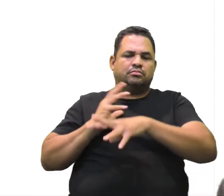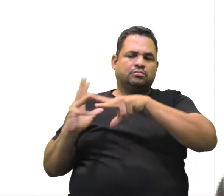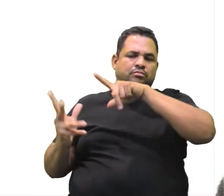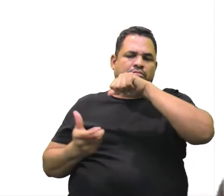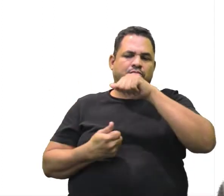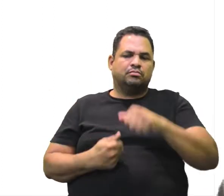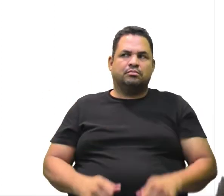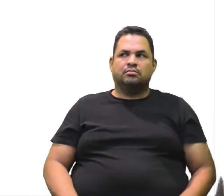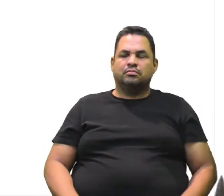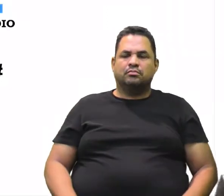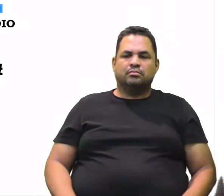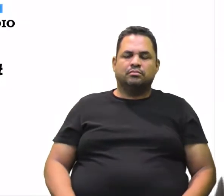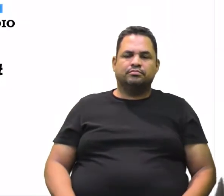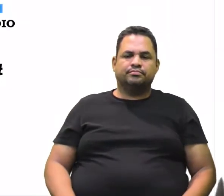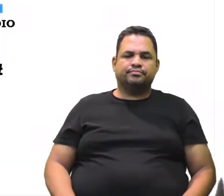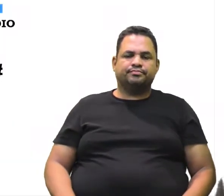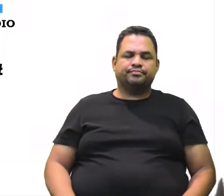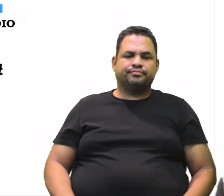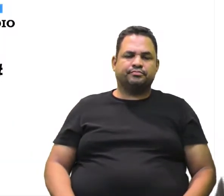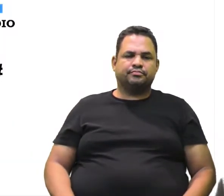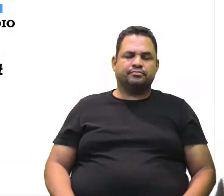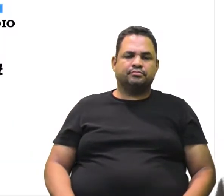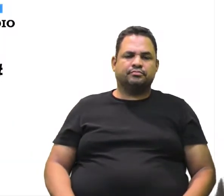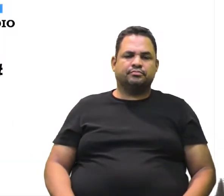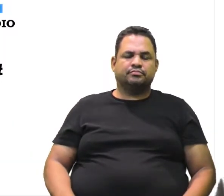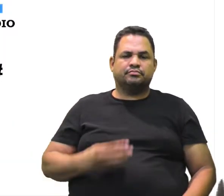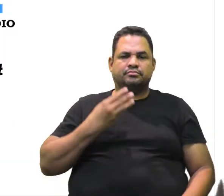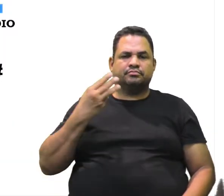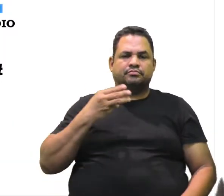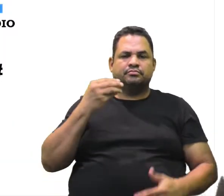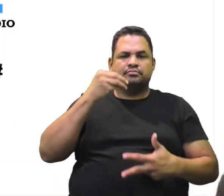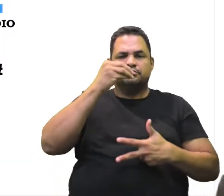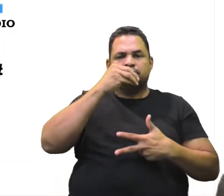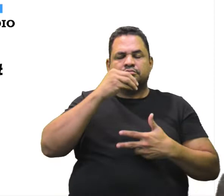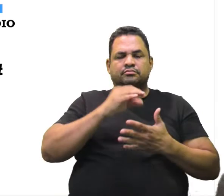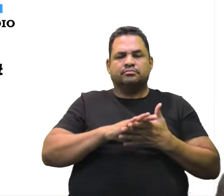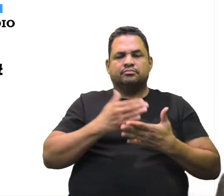bom? Partindo agora para essa terceira questão,